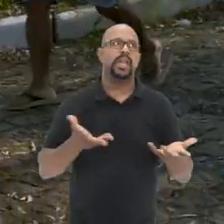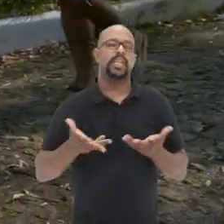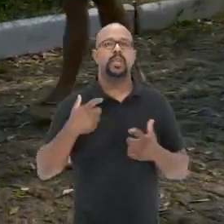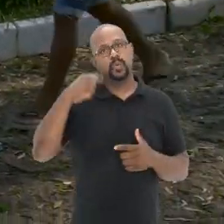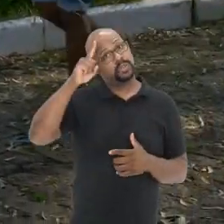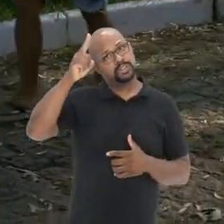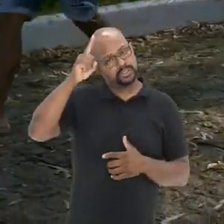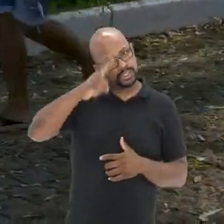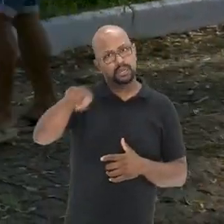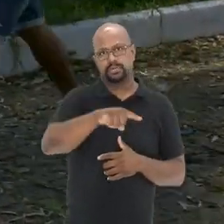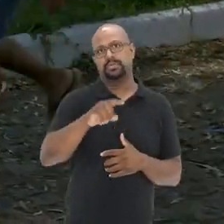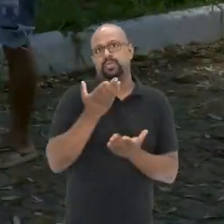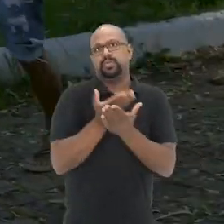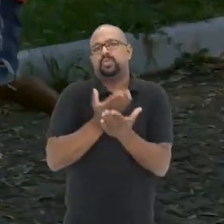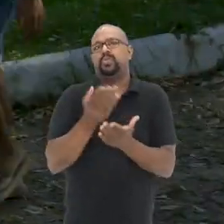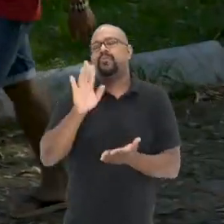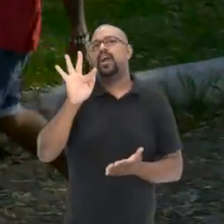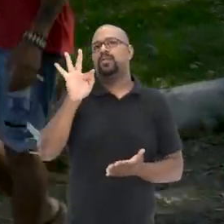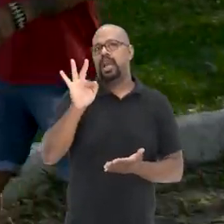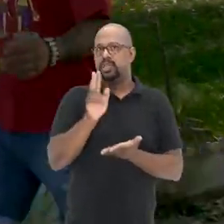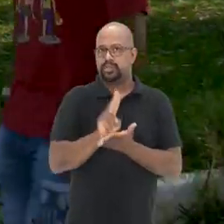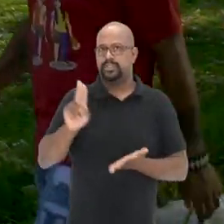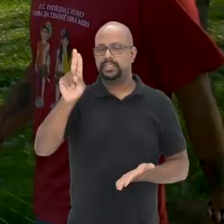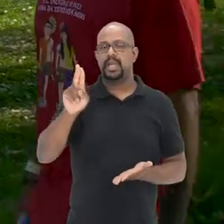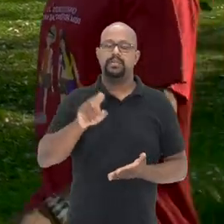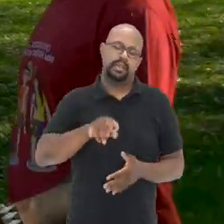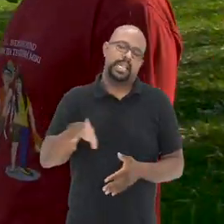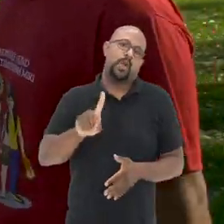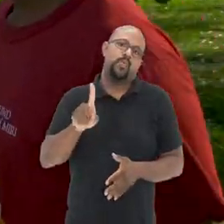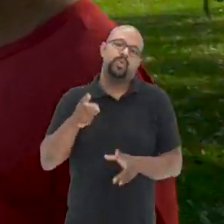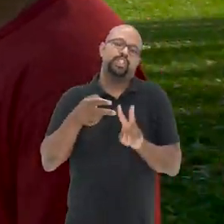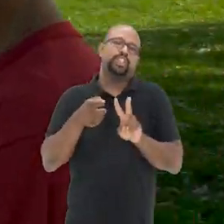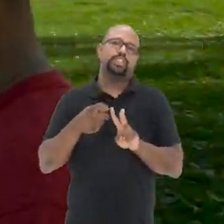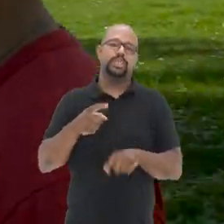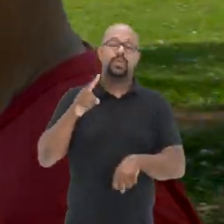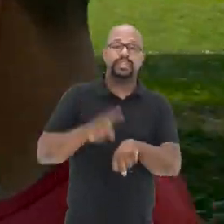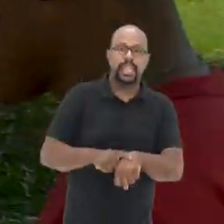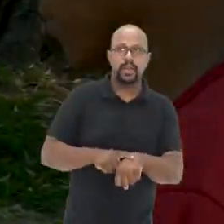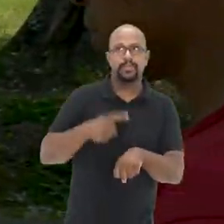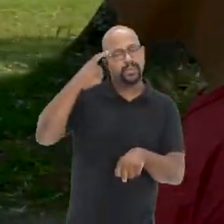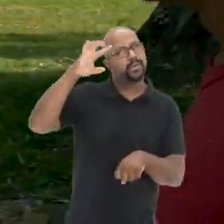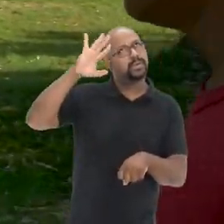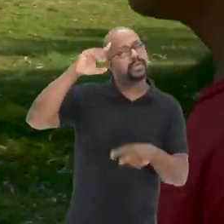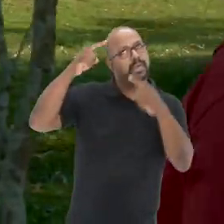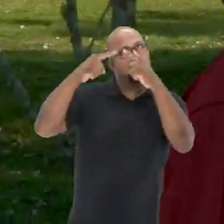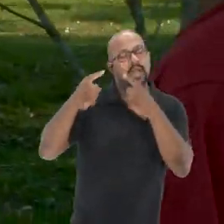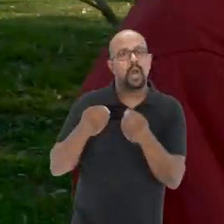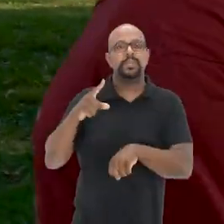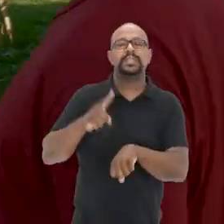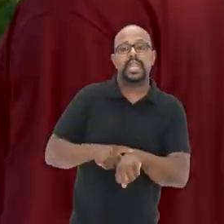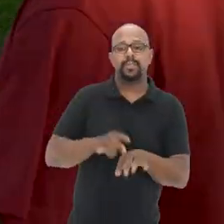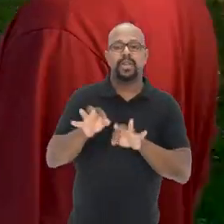correria, né, do cotidiano universitário, enfim, não indígena, a lógica de tempo, a lógica